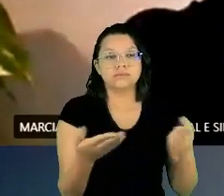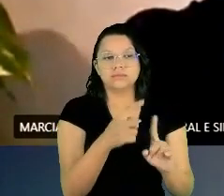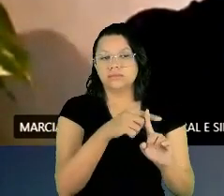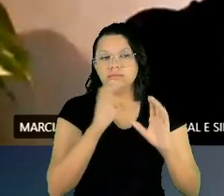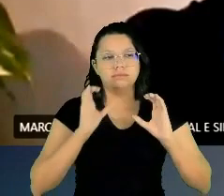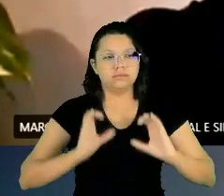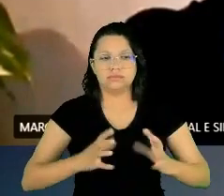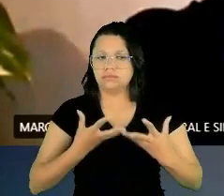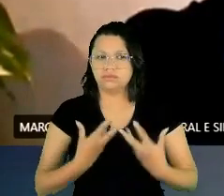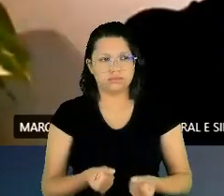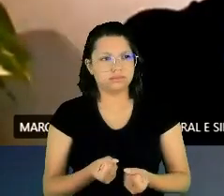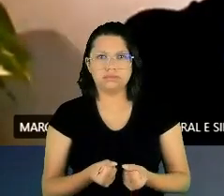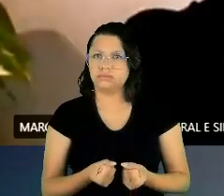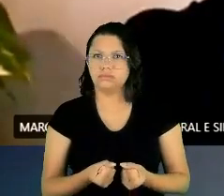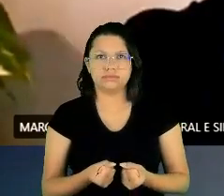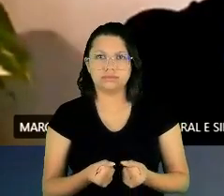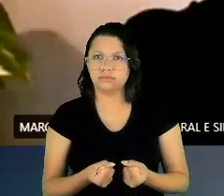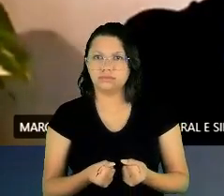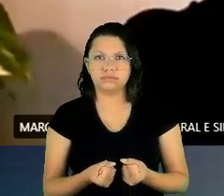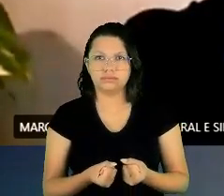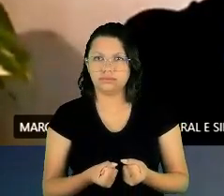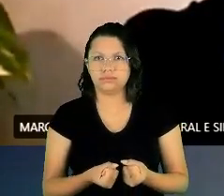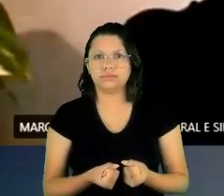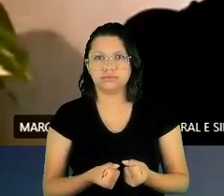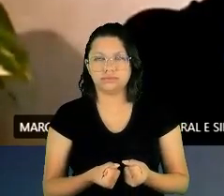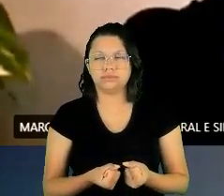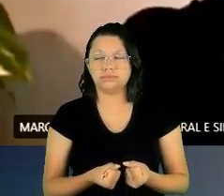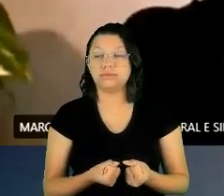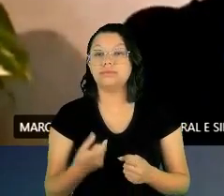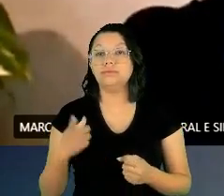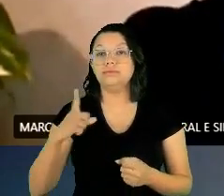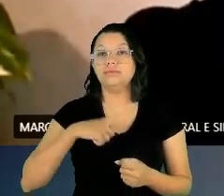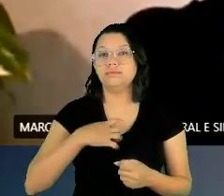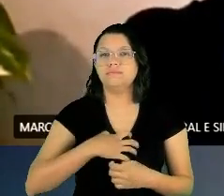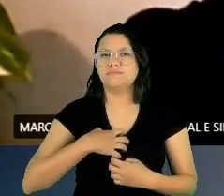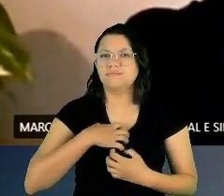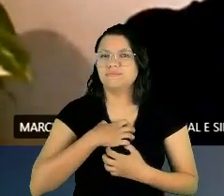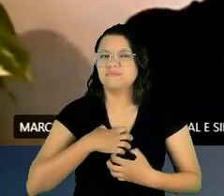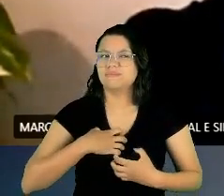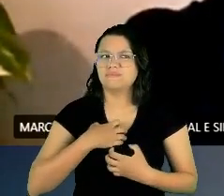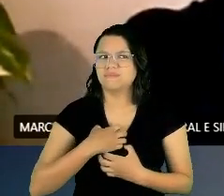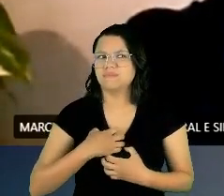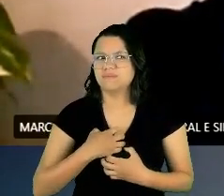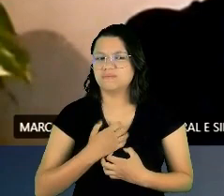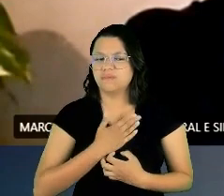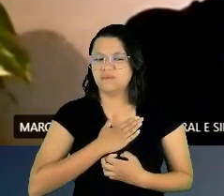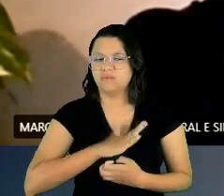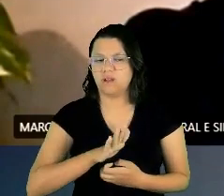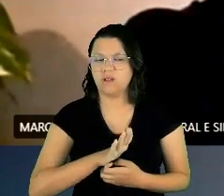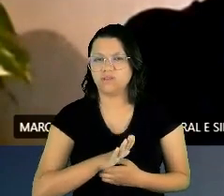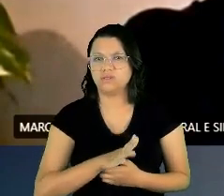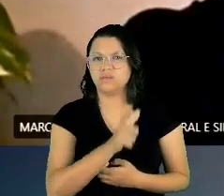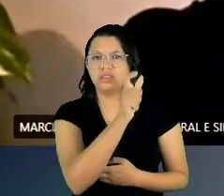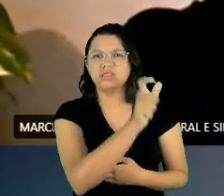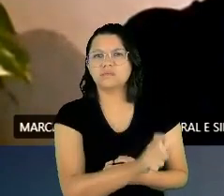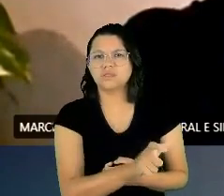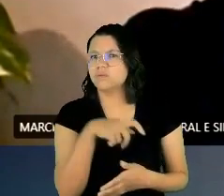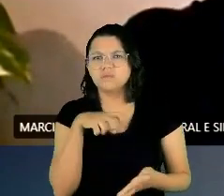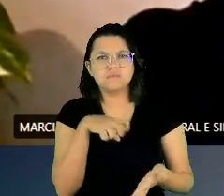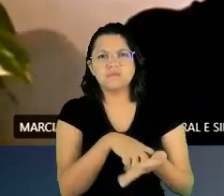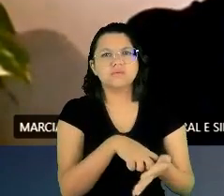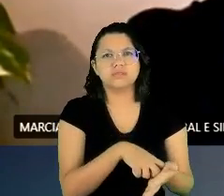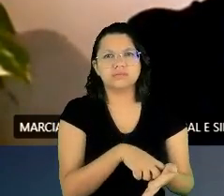nossa sociedade, esse tipo de comportamento não é aceitável. E a gente tem angústia, tem aversão quando alguém